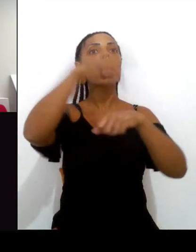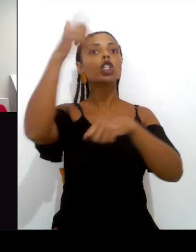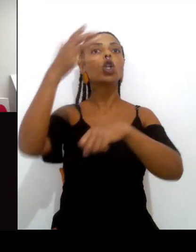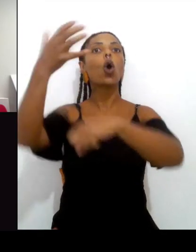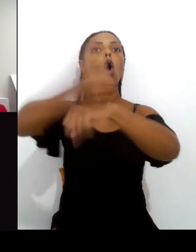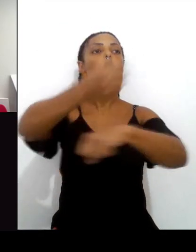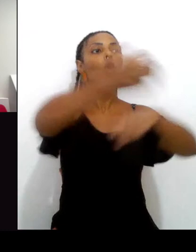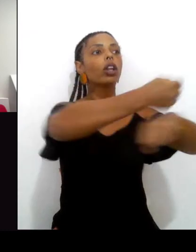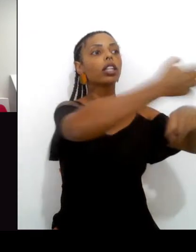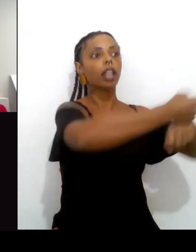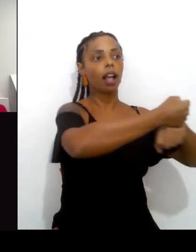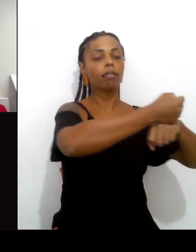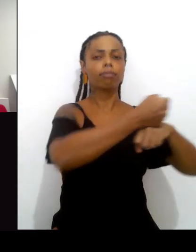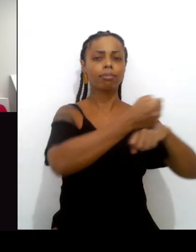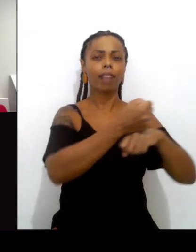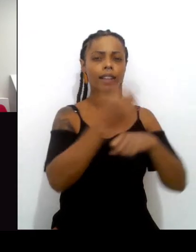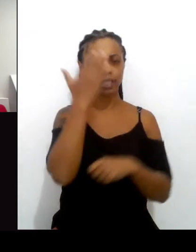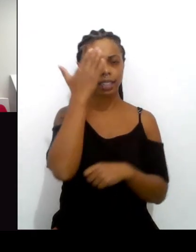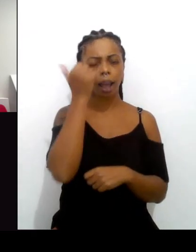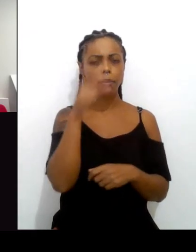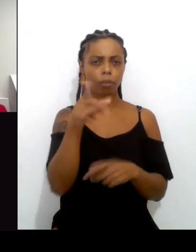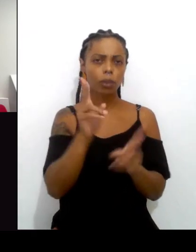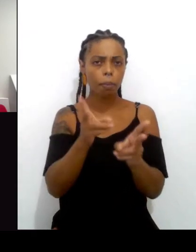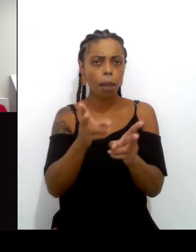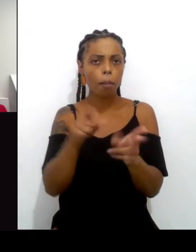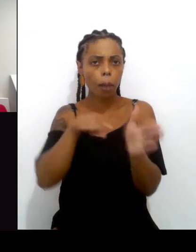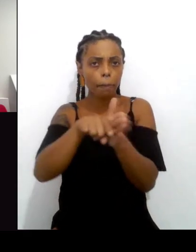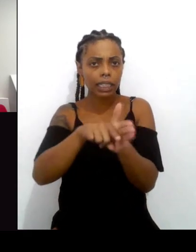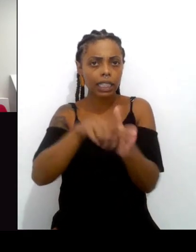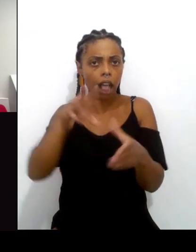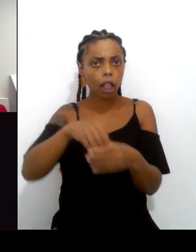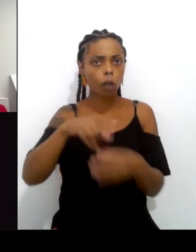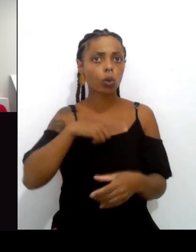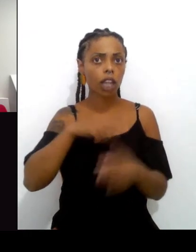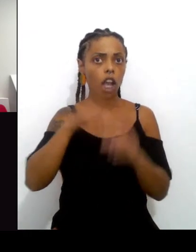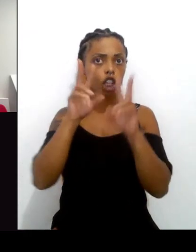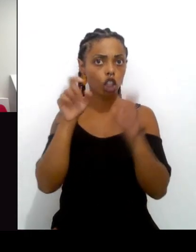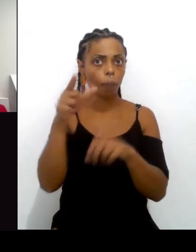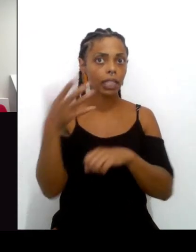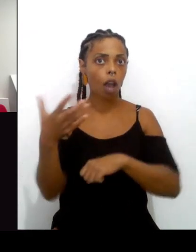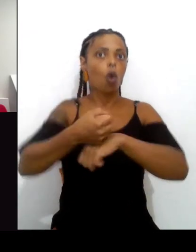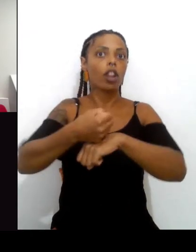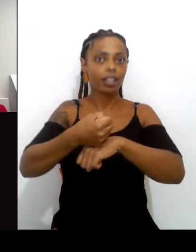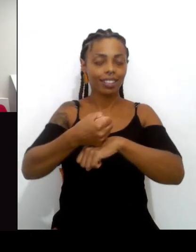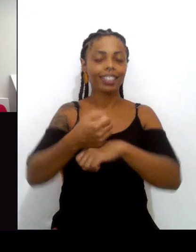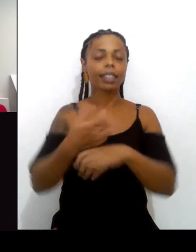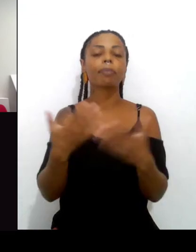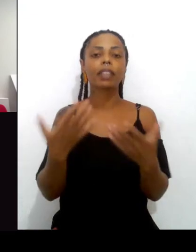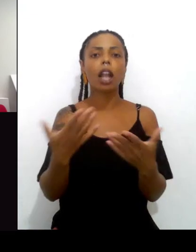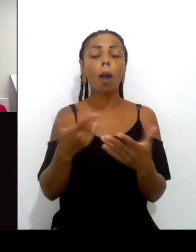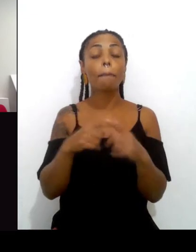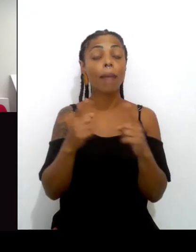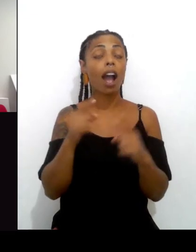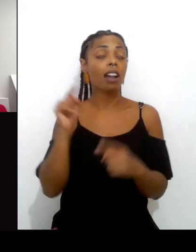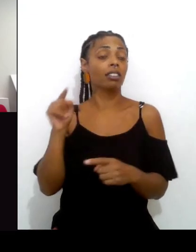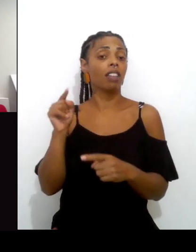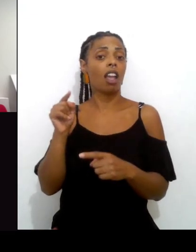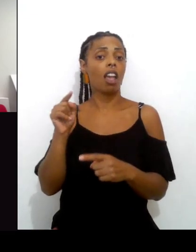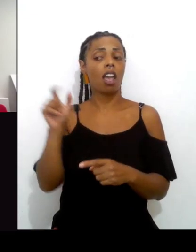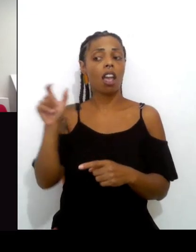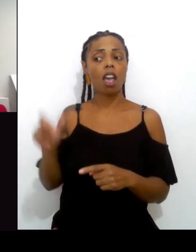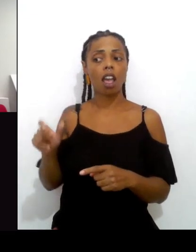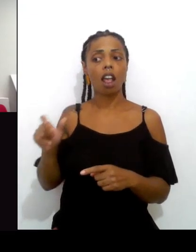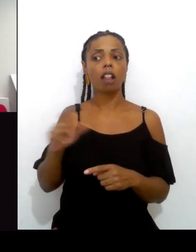pesquisa né Isso faz parte da sua pesquisa mas no entanto é importante lembrar que ele usufruindo né dessa